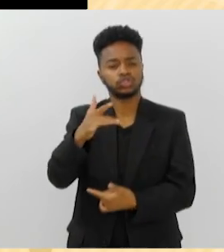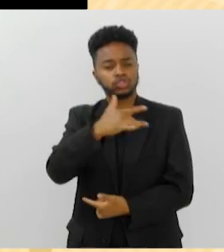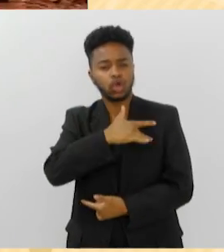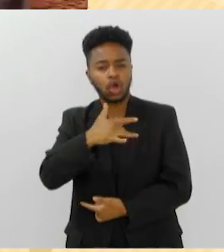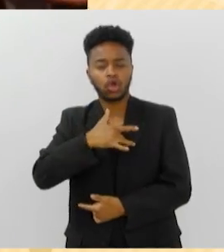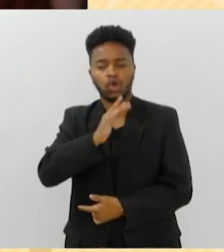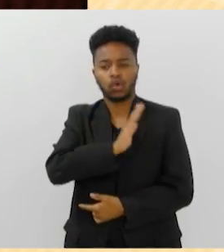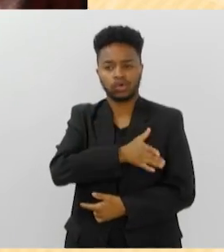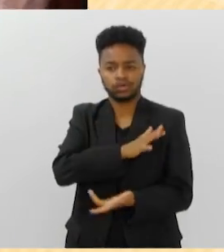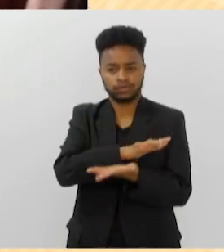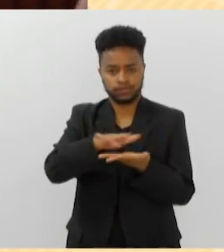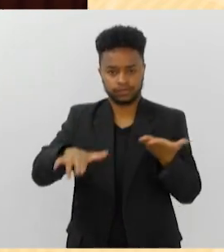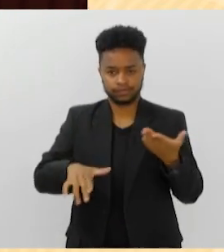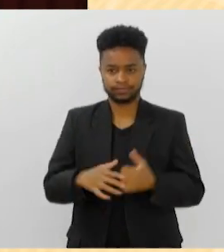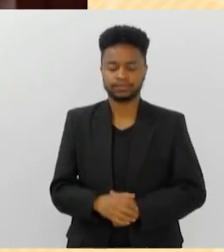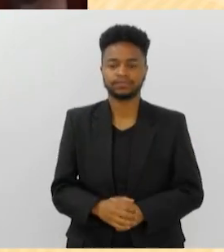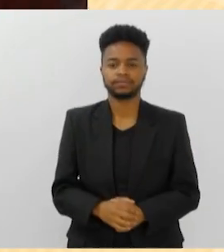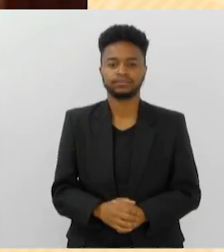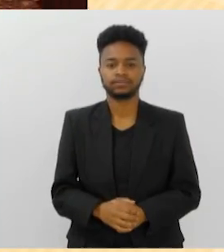corações.